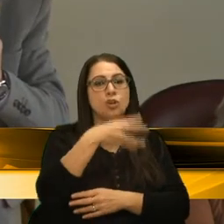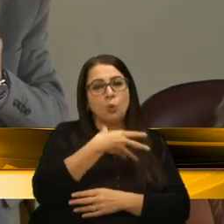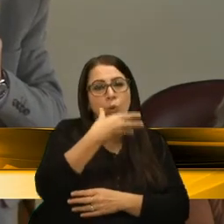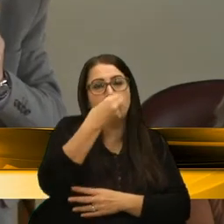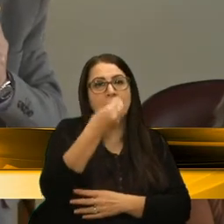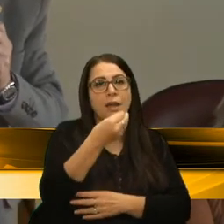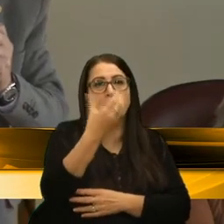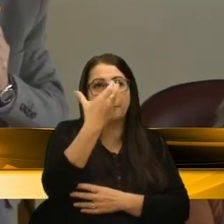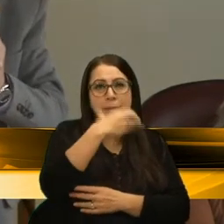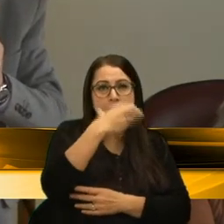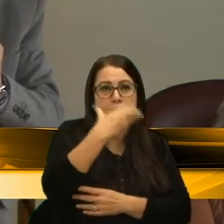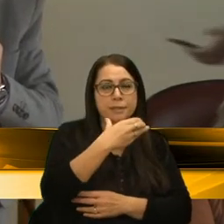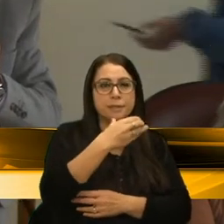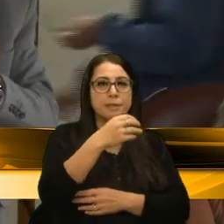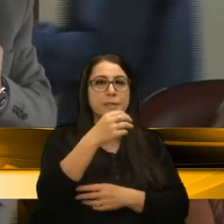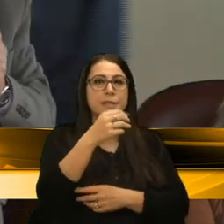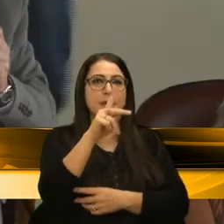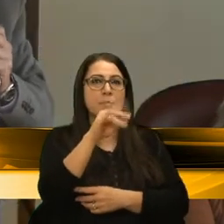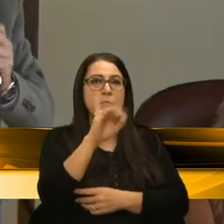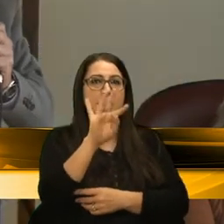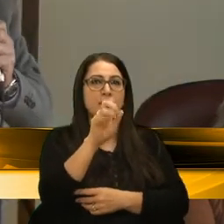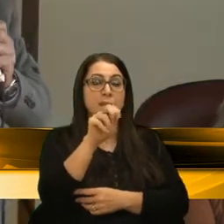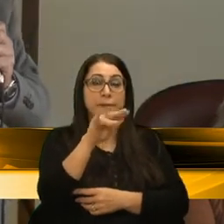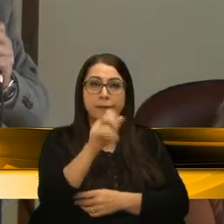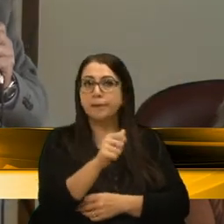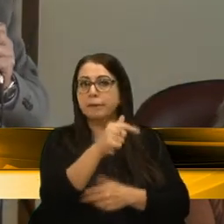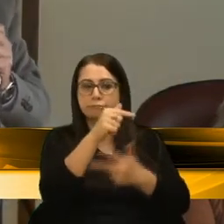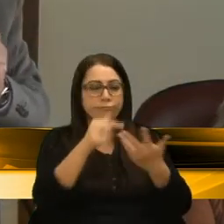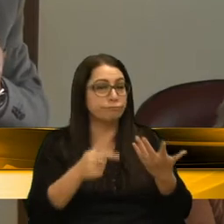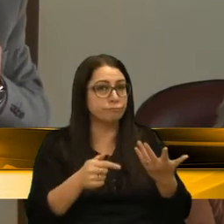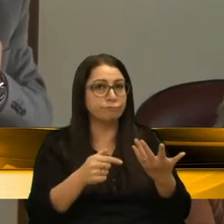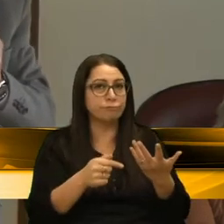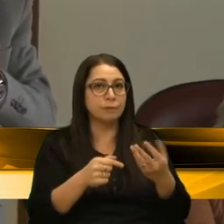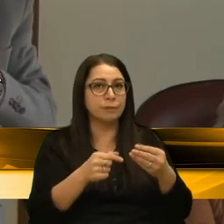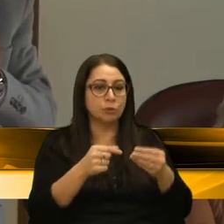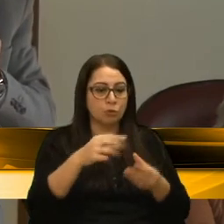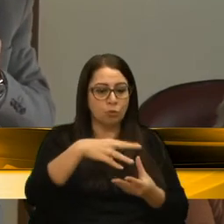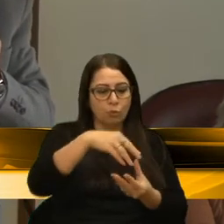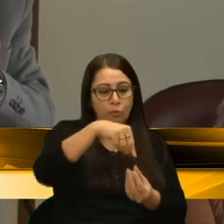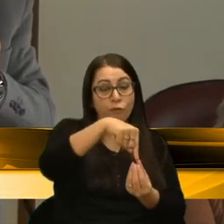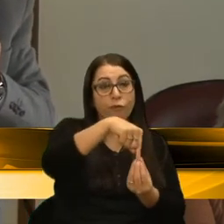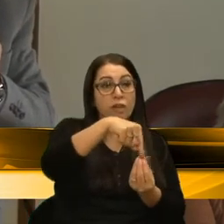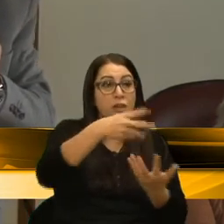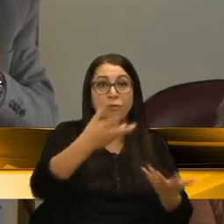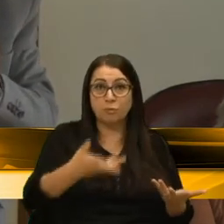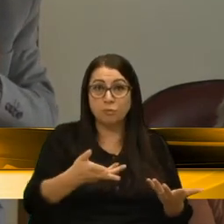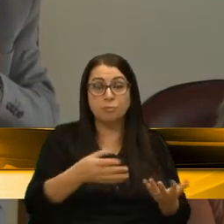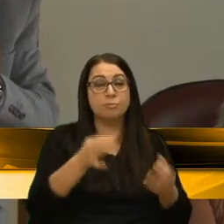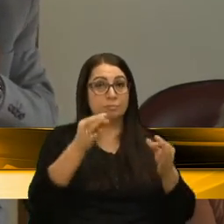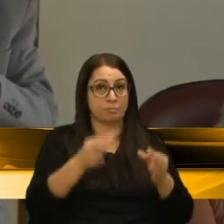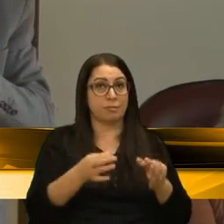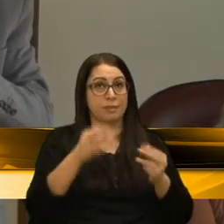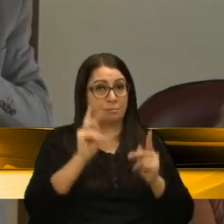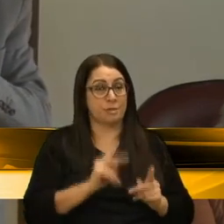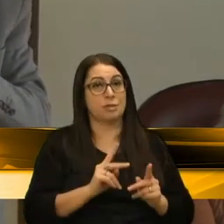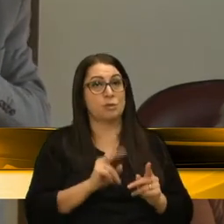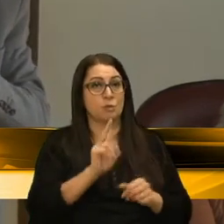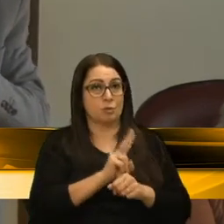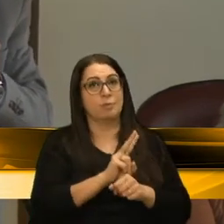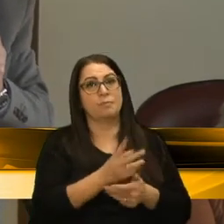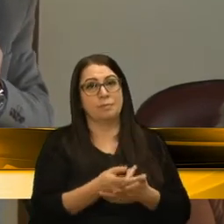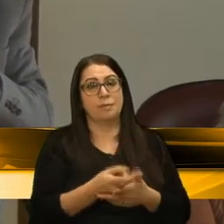uma pitanga, enfim, um pé de figo. Ele disse, tenho certeza que as pessoas